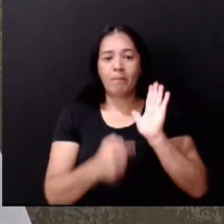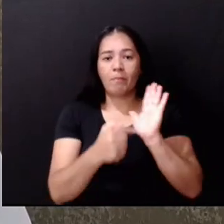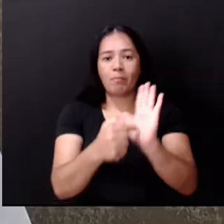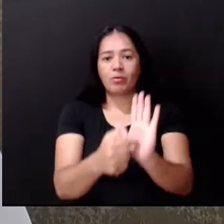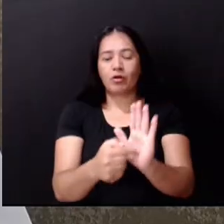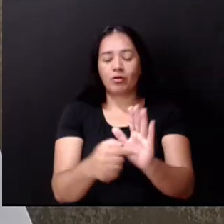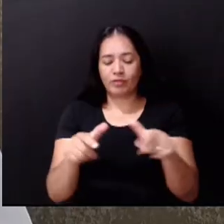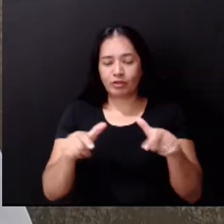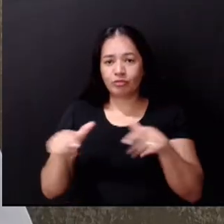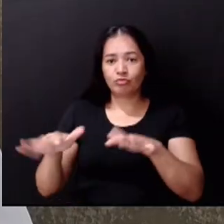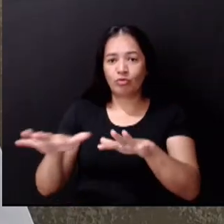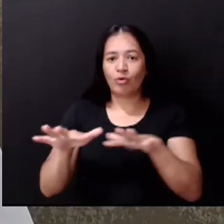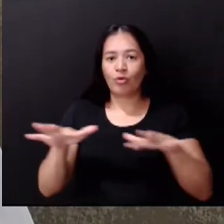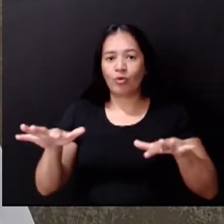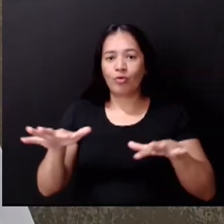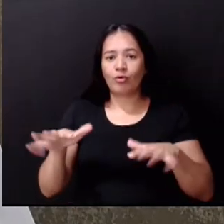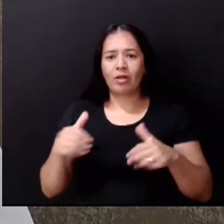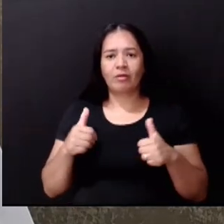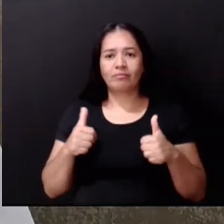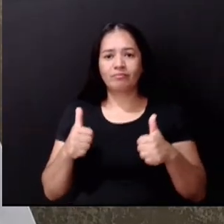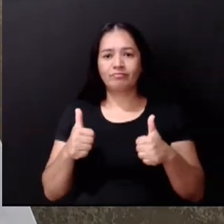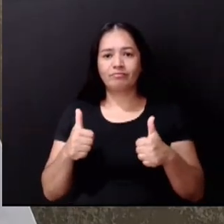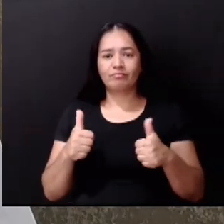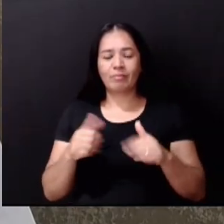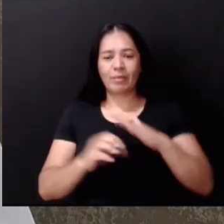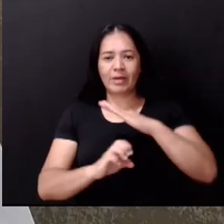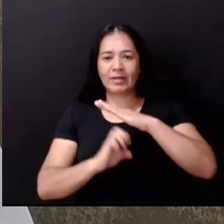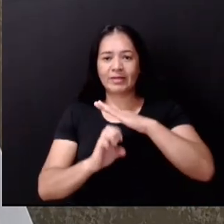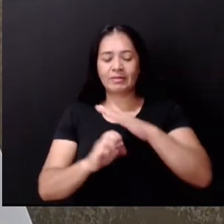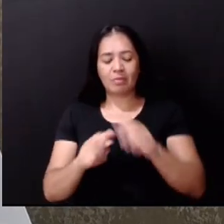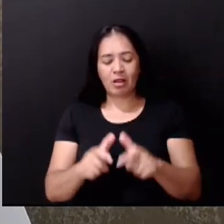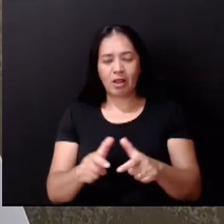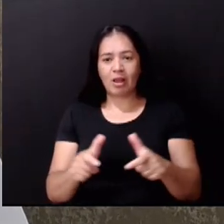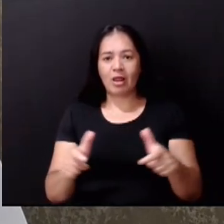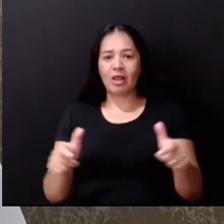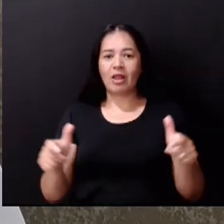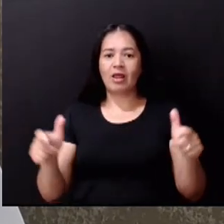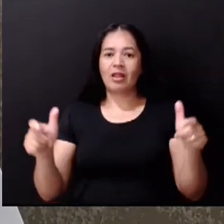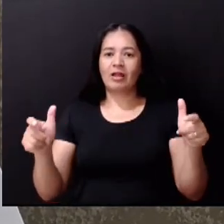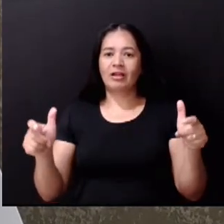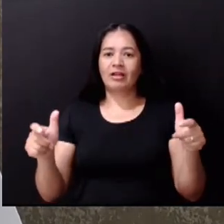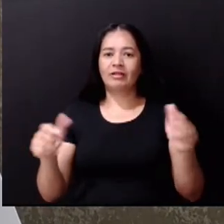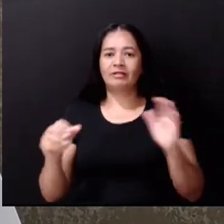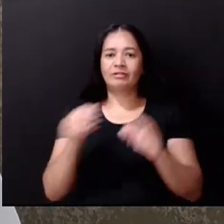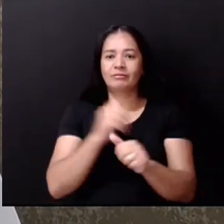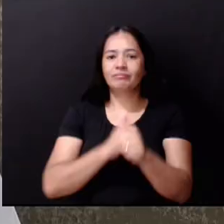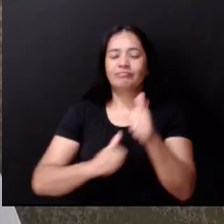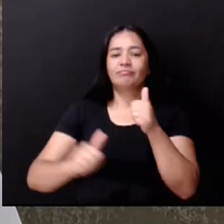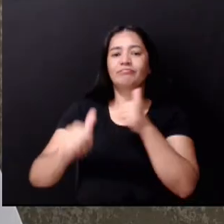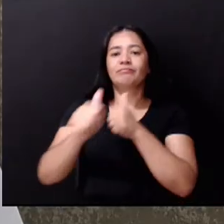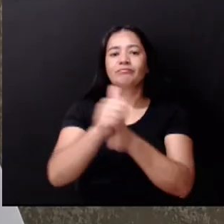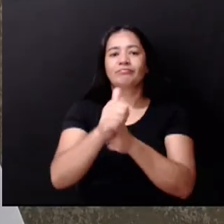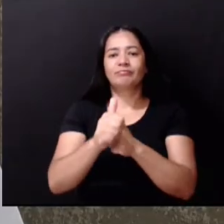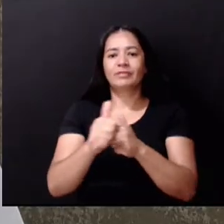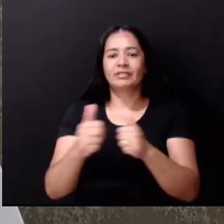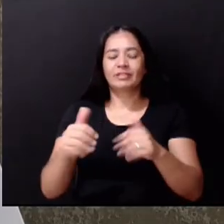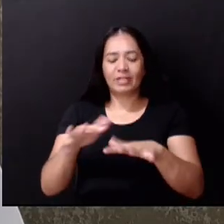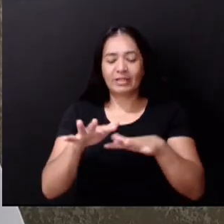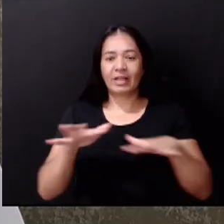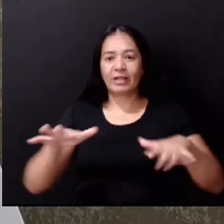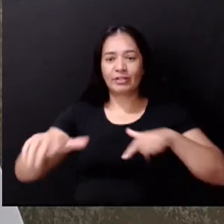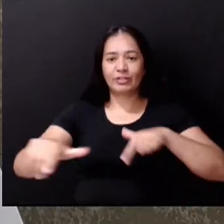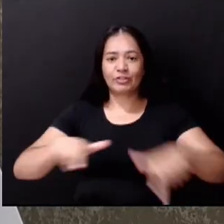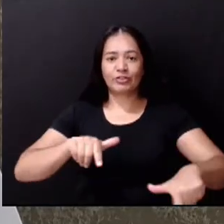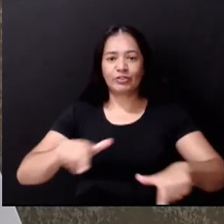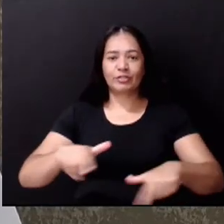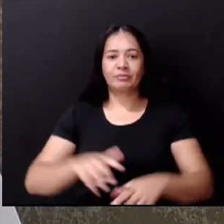sendo propício para essas empresas crescerem, se destacarem no mercado, e num mercado